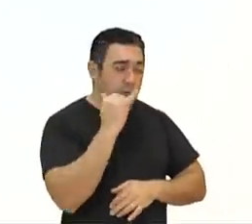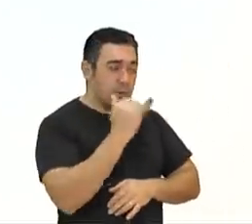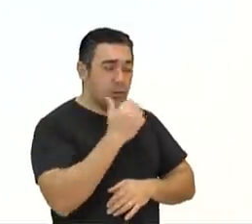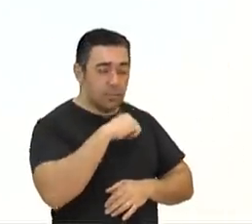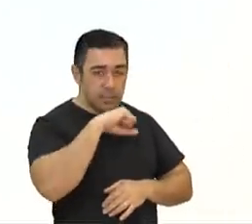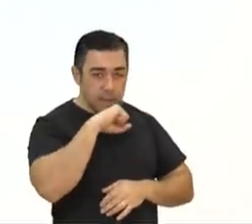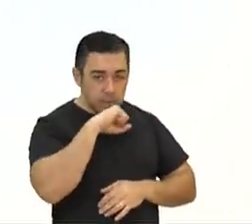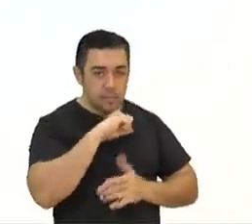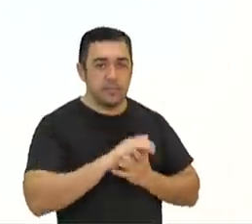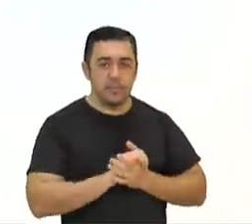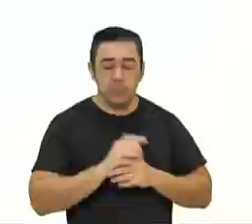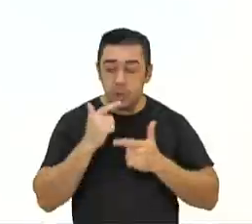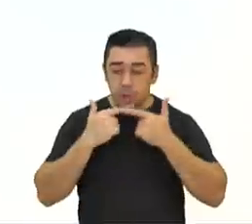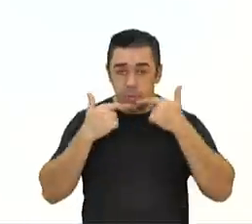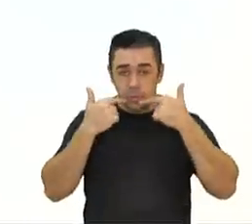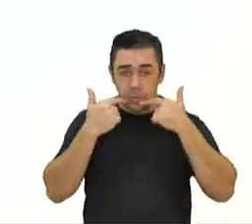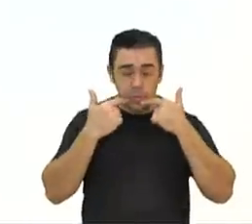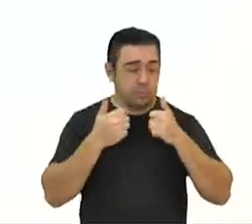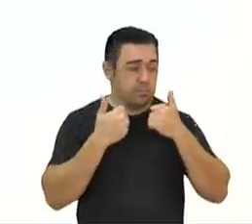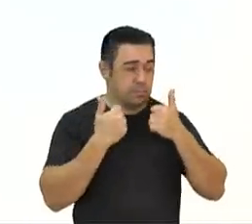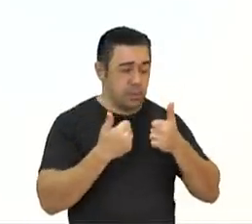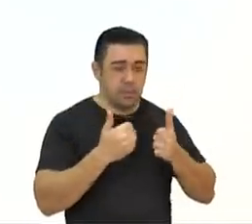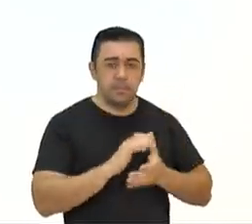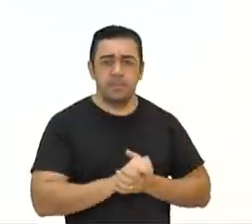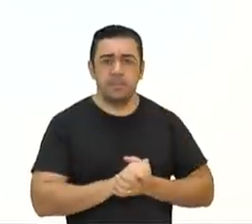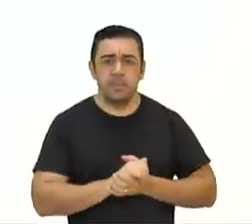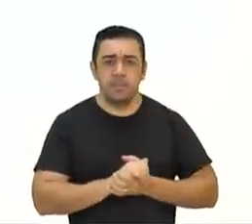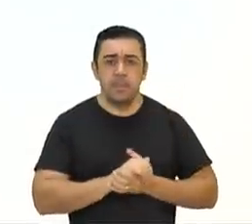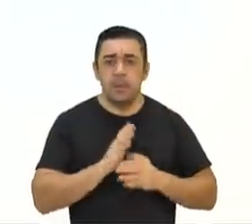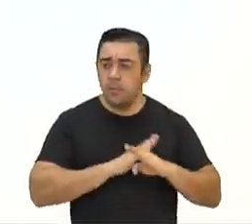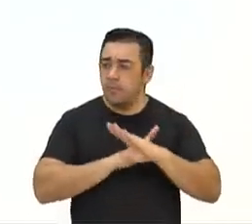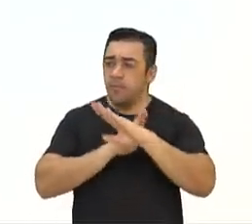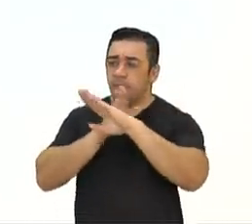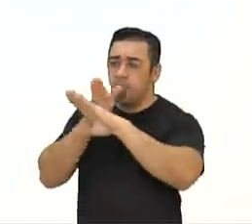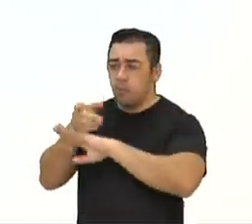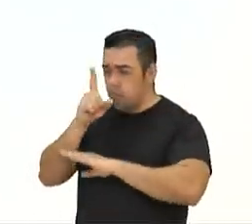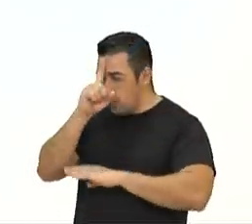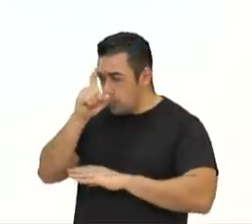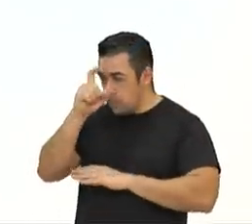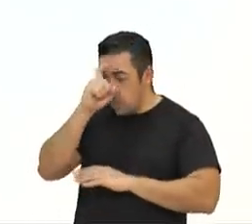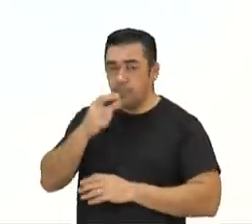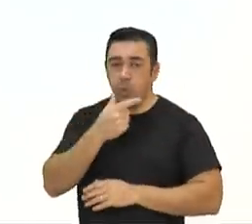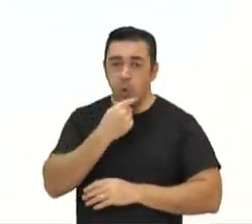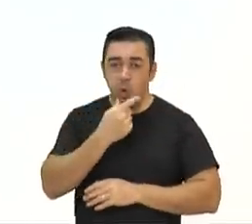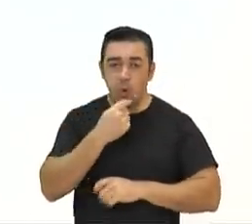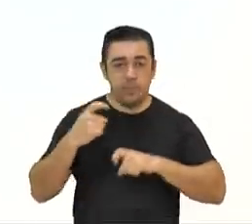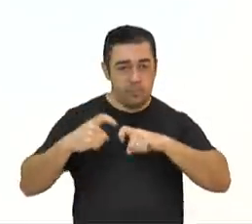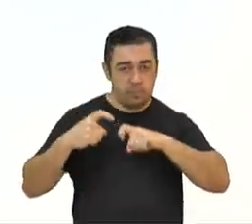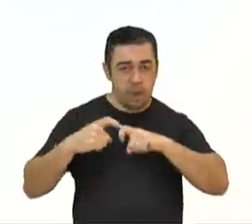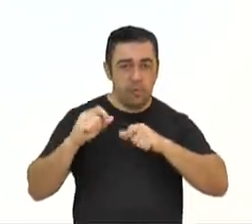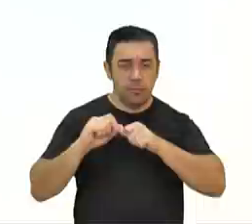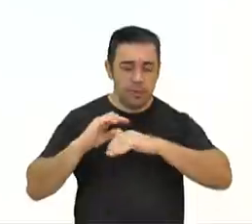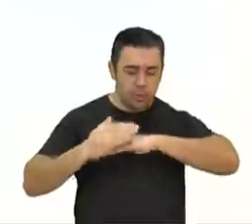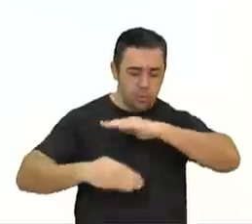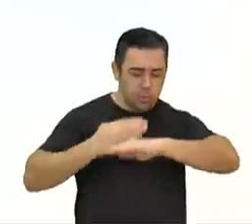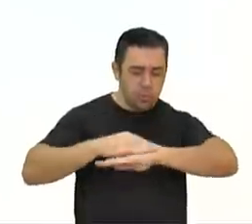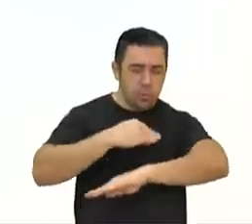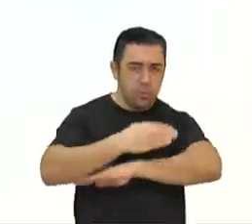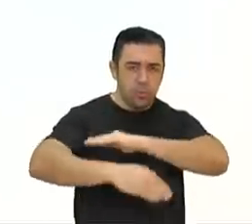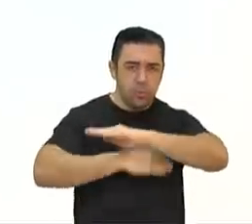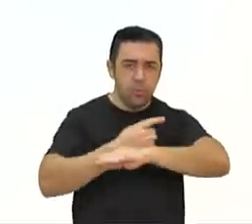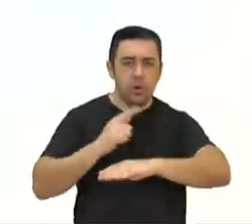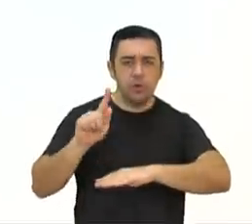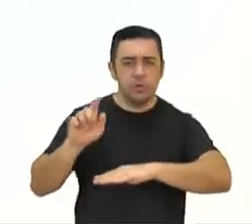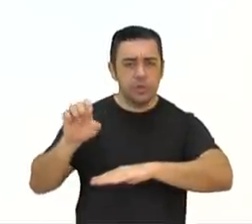Sorriu. Tudo ficou bem. Levaram-me para o hospital. O médico engessou minha perna e em poucas semanas eu